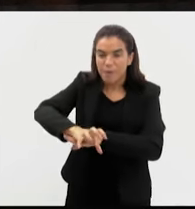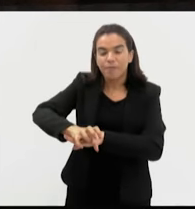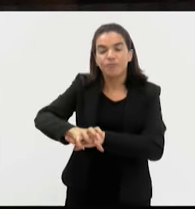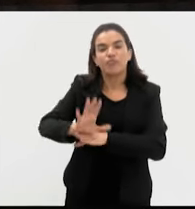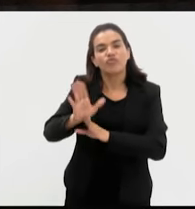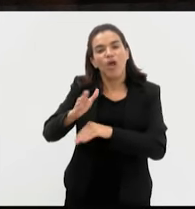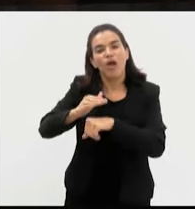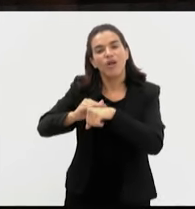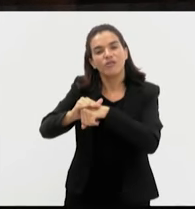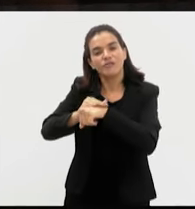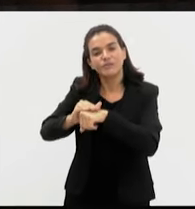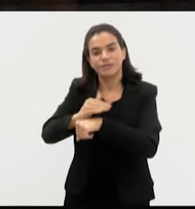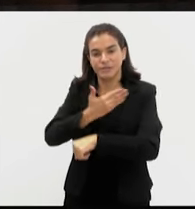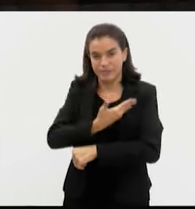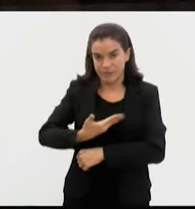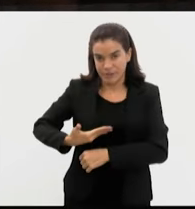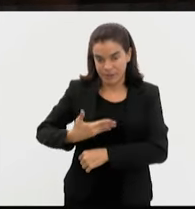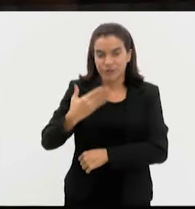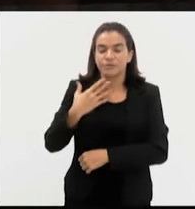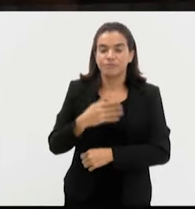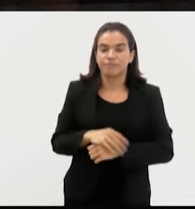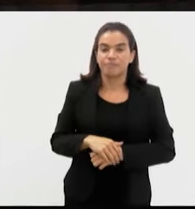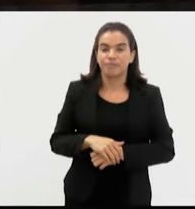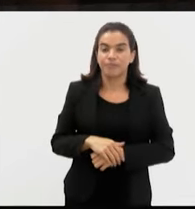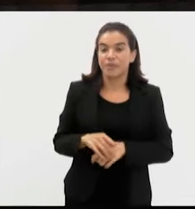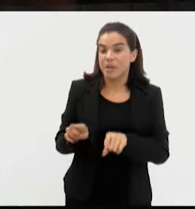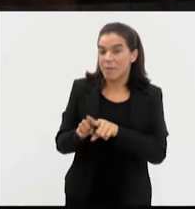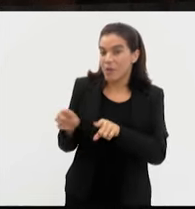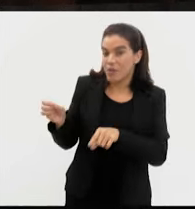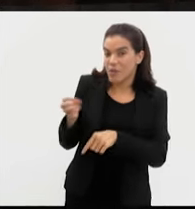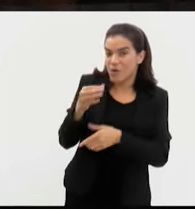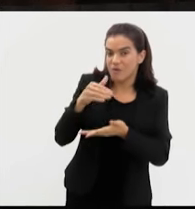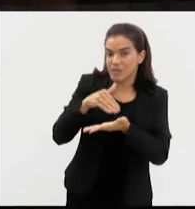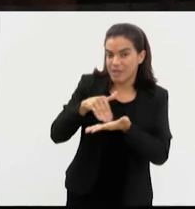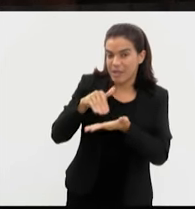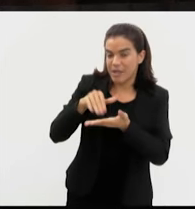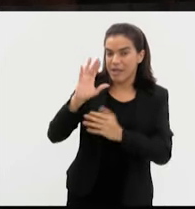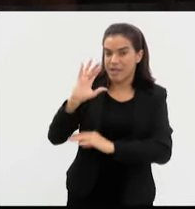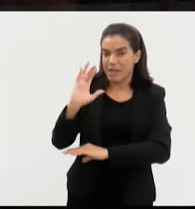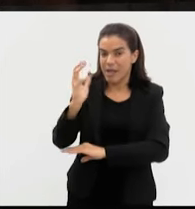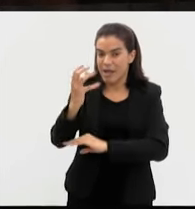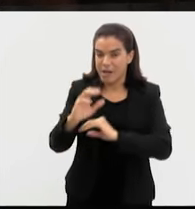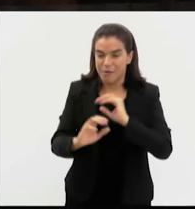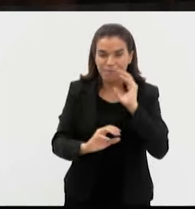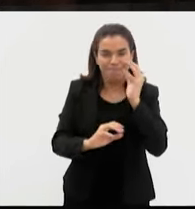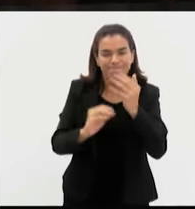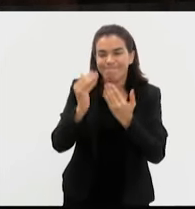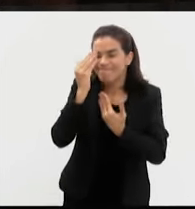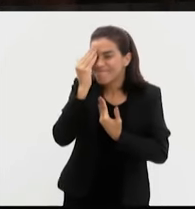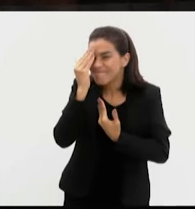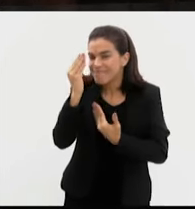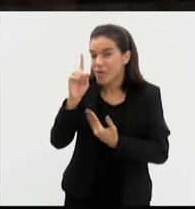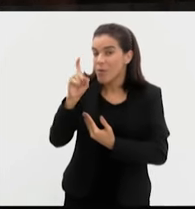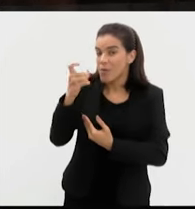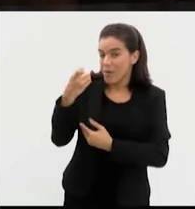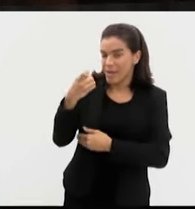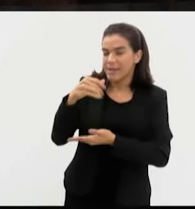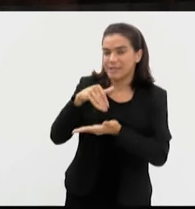o governador vou ao novo secretário agora de meio ambiente agade a